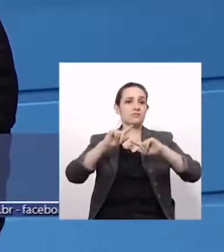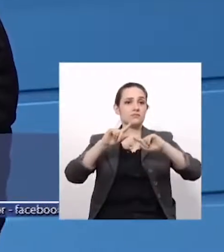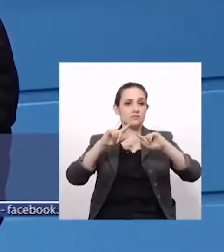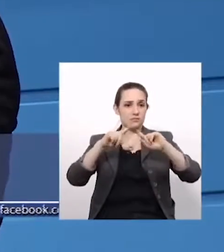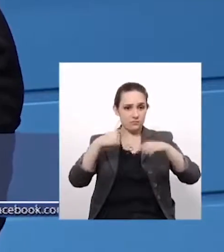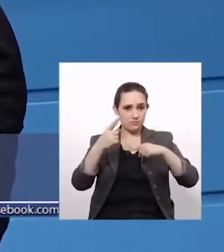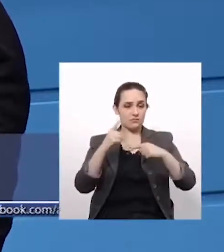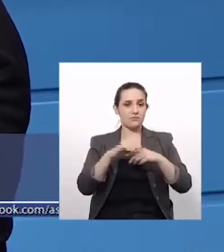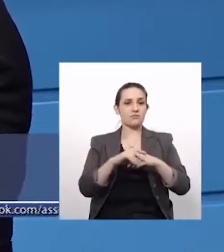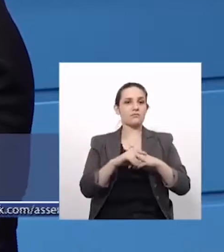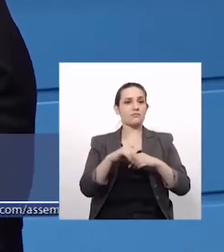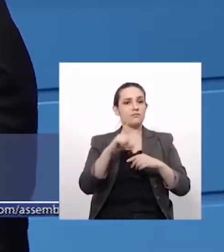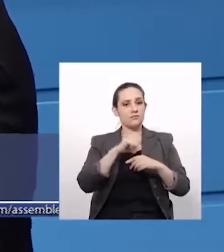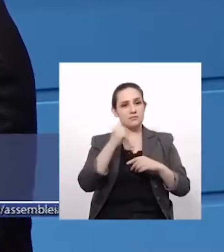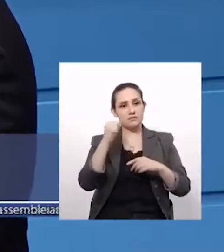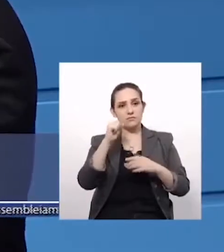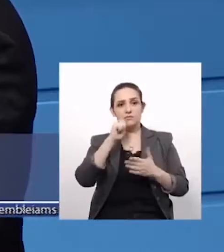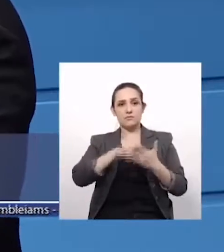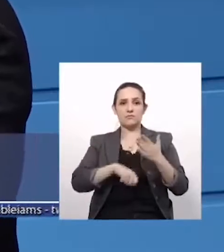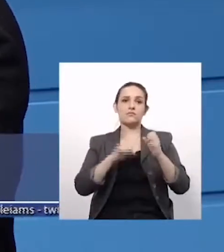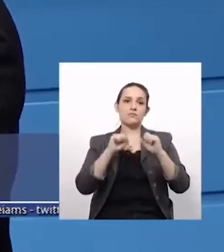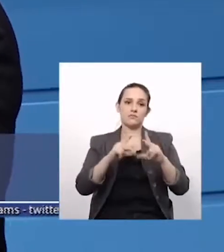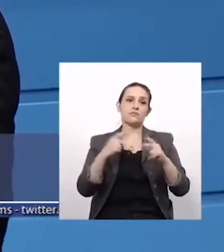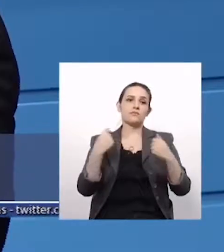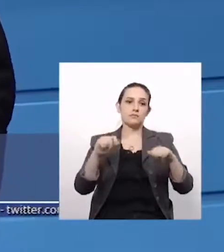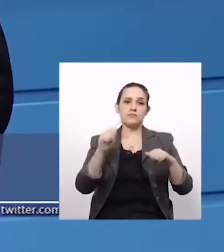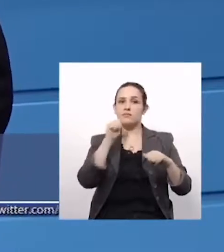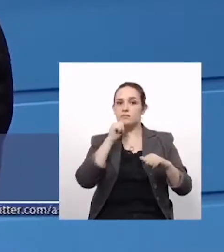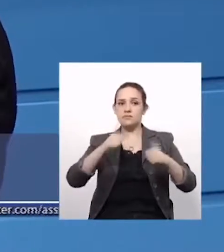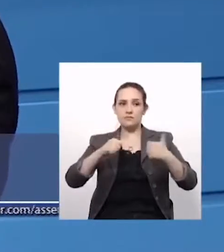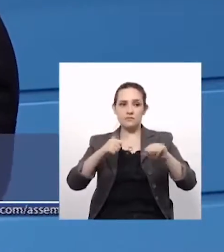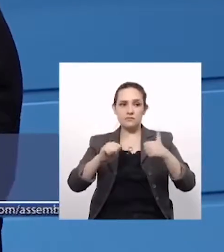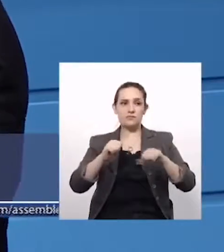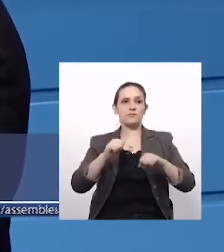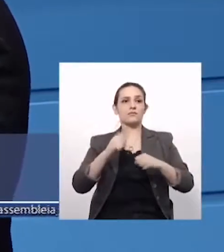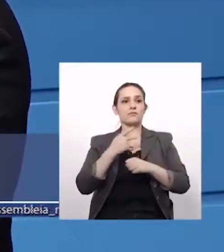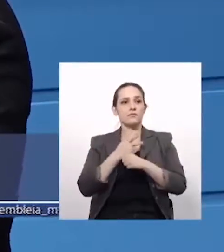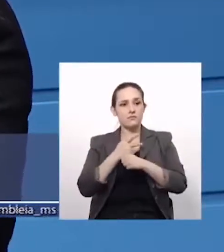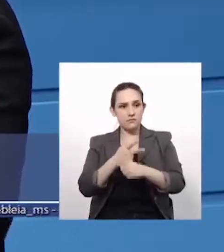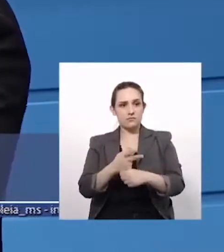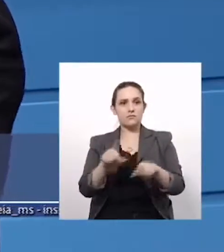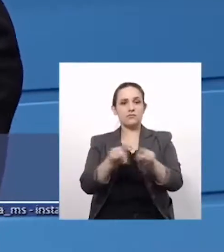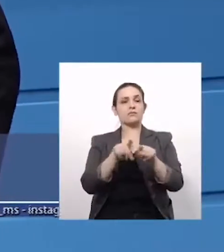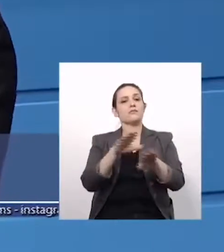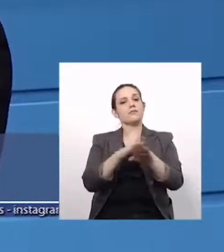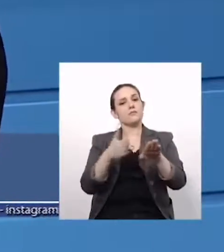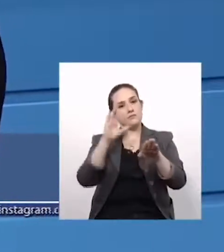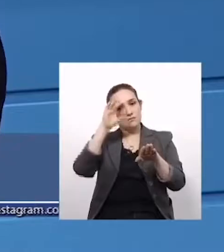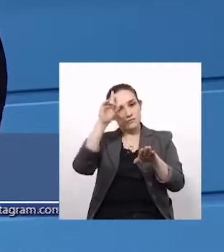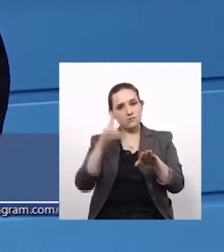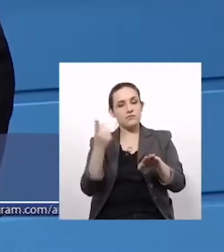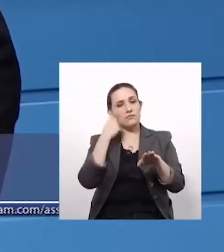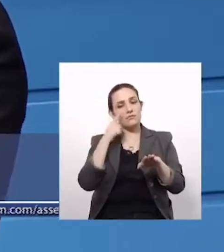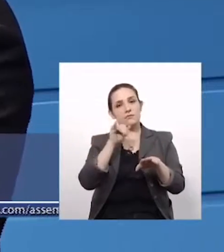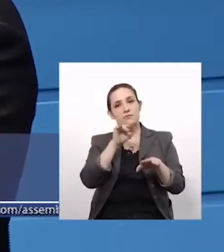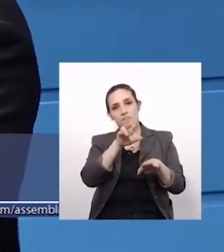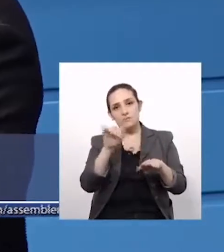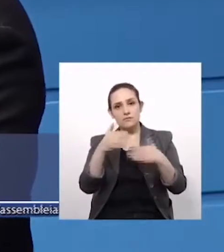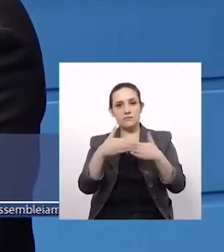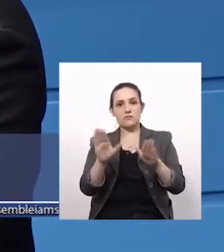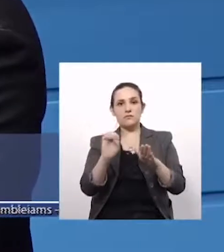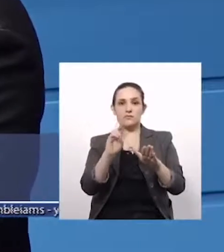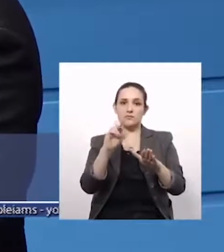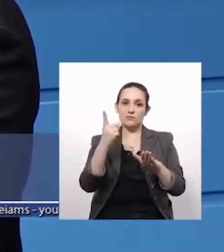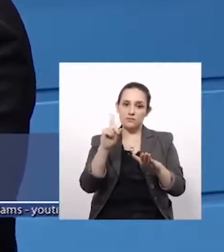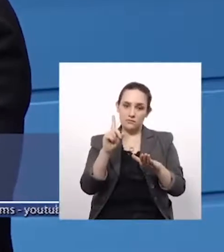de receber as 8 assinaturas, ela tem que passar pelo crivo da Procuradoria, pela mesa, saber se realmente vai ser instaurada. A questão